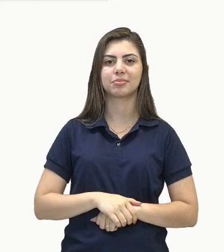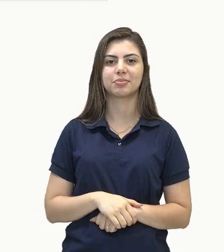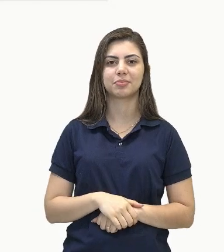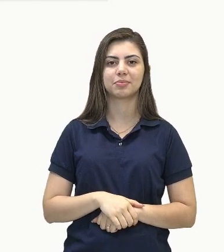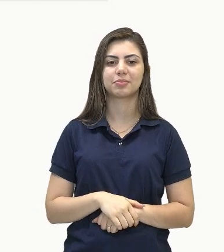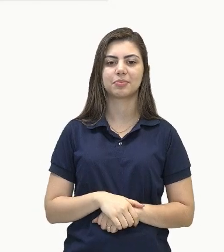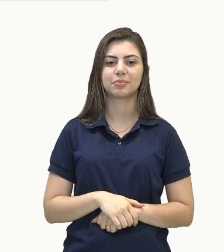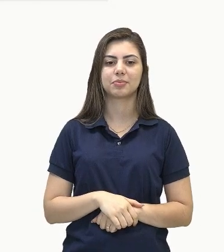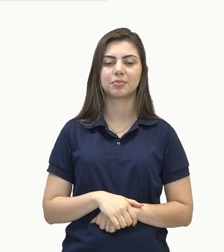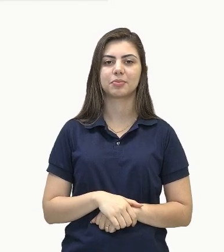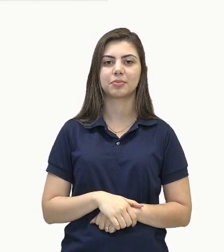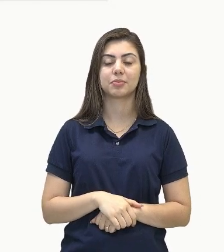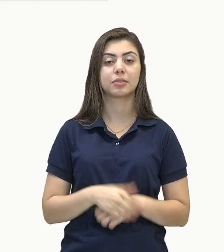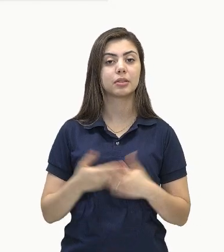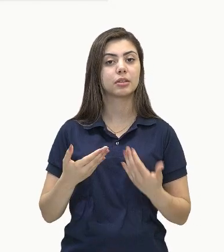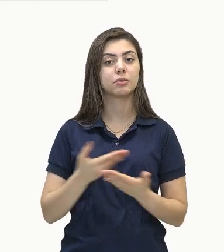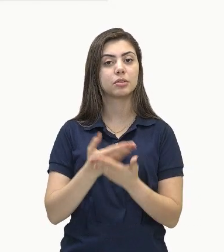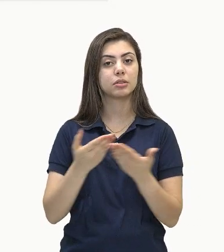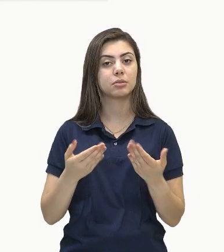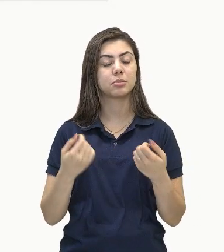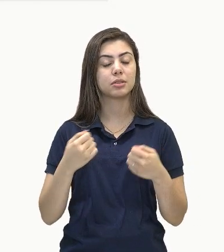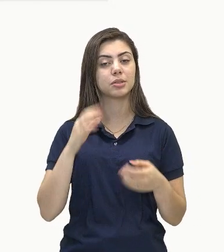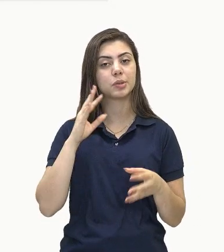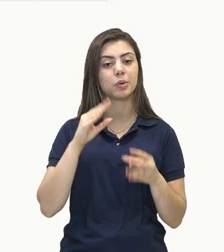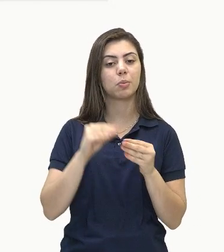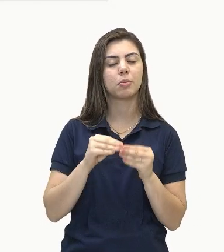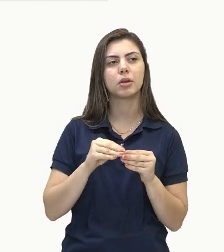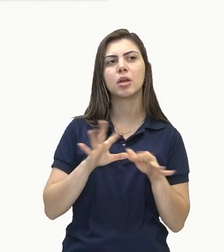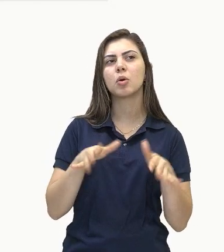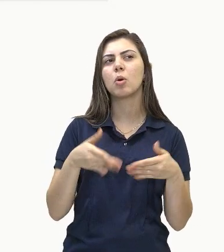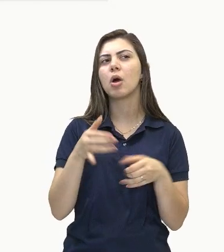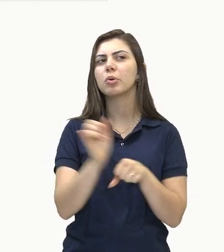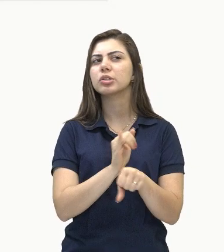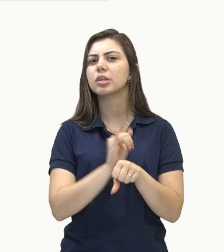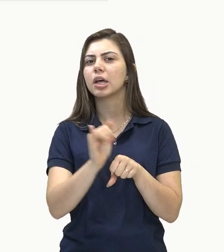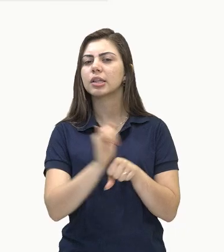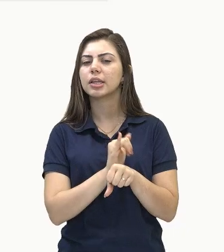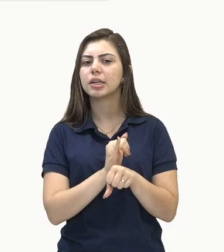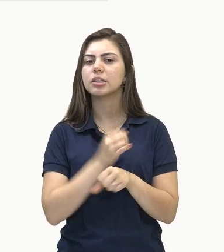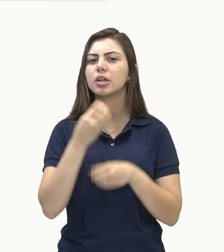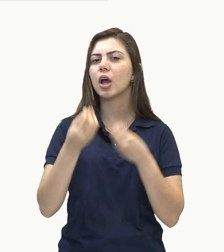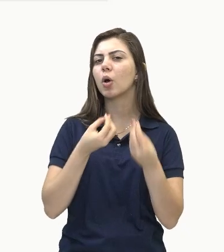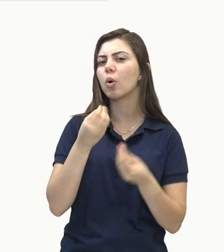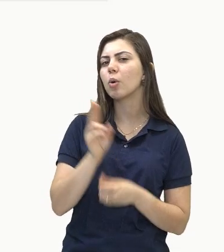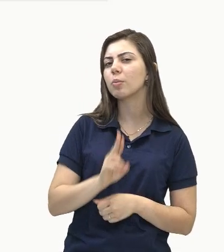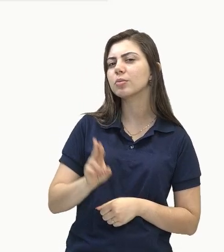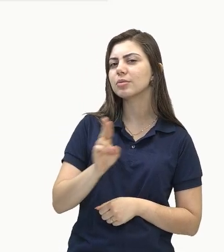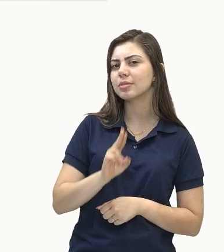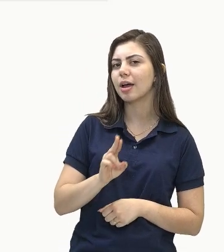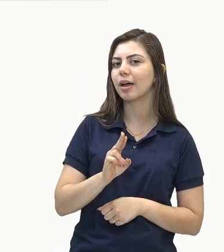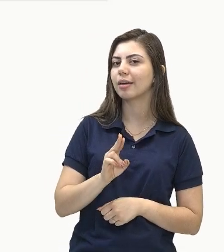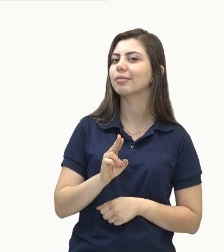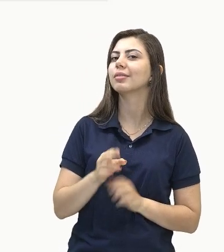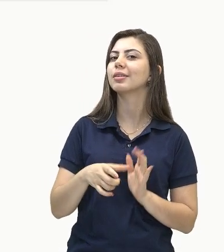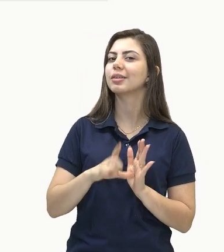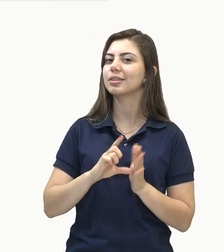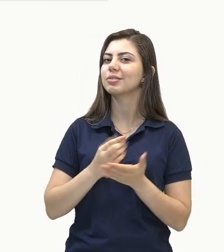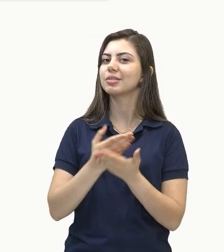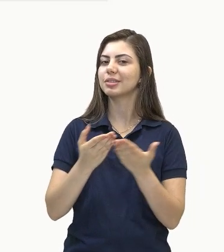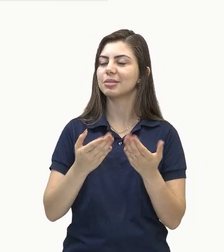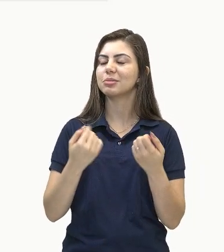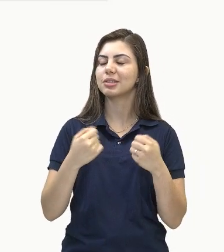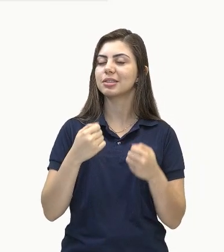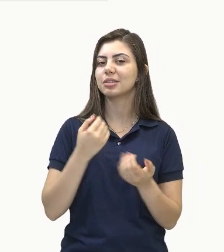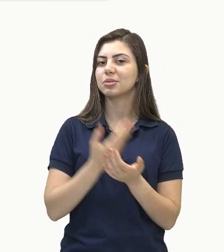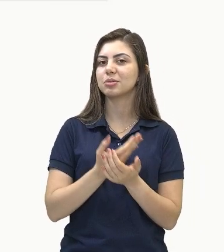convencimento. Você precisa entender o que é para poder saber utilizar. Então, isso pode